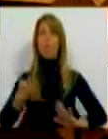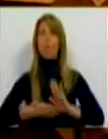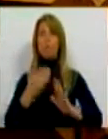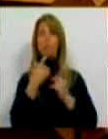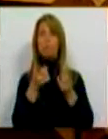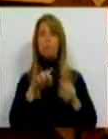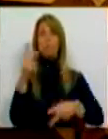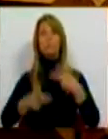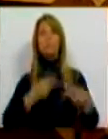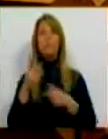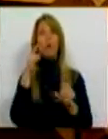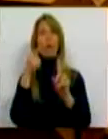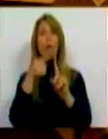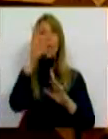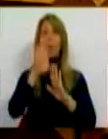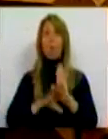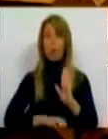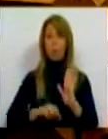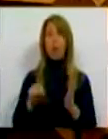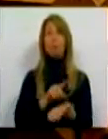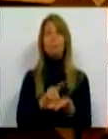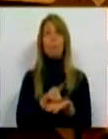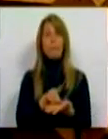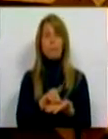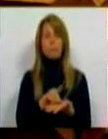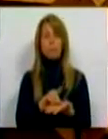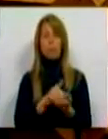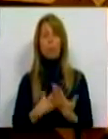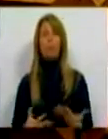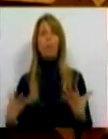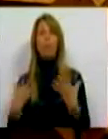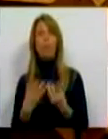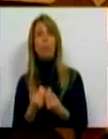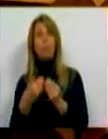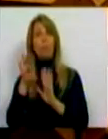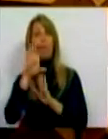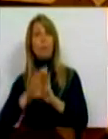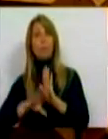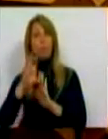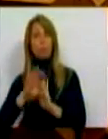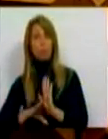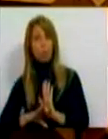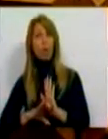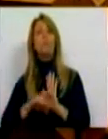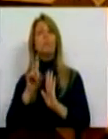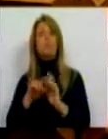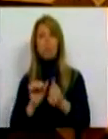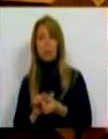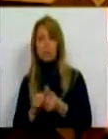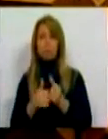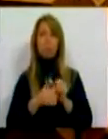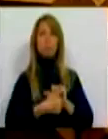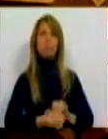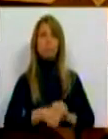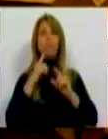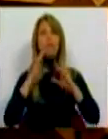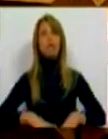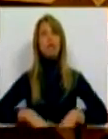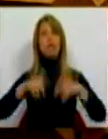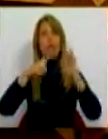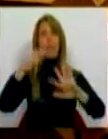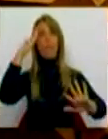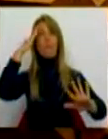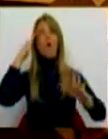as metas curriculares para o primeiro ciclo, em conjunto com os currículos, e de os adequar ao desenvolvimento mental e